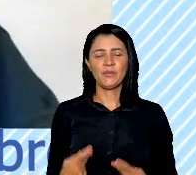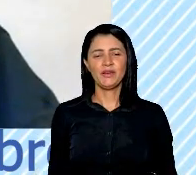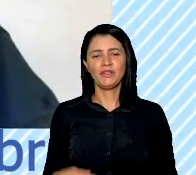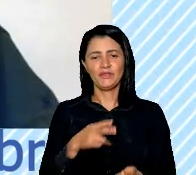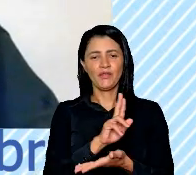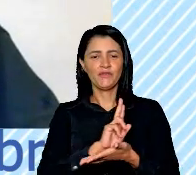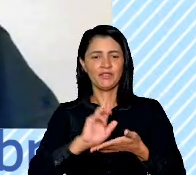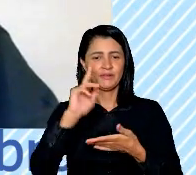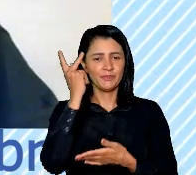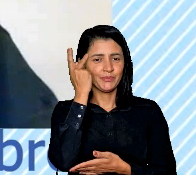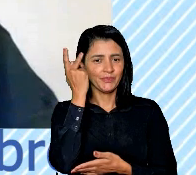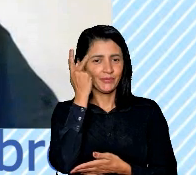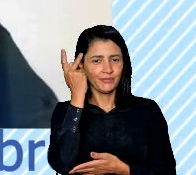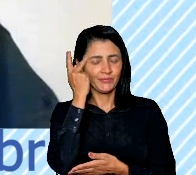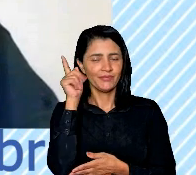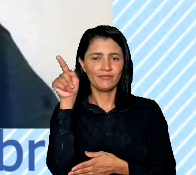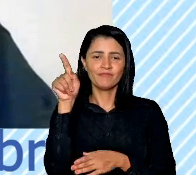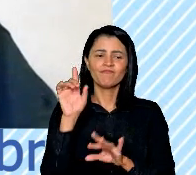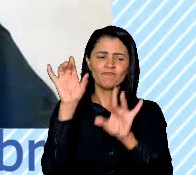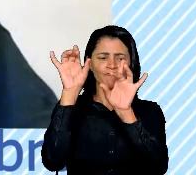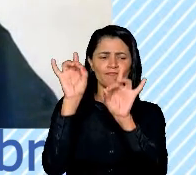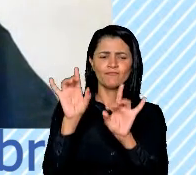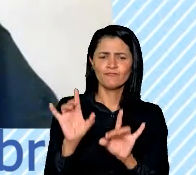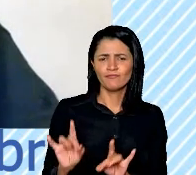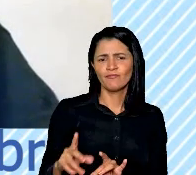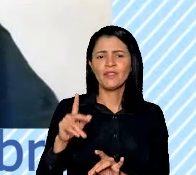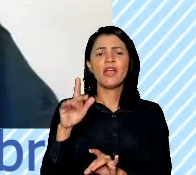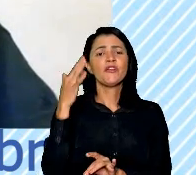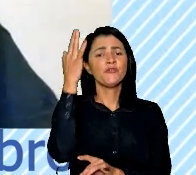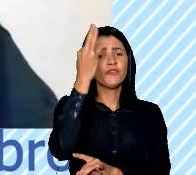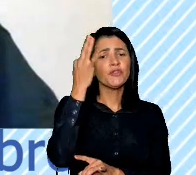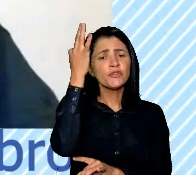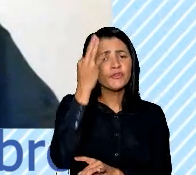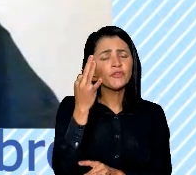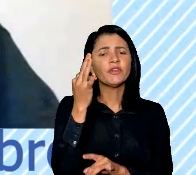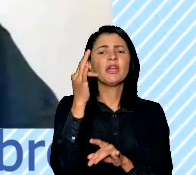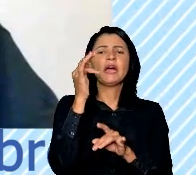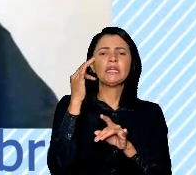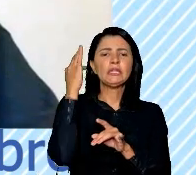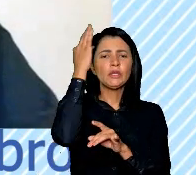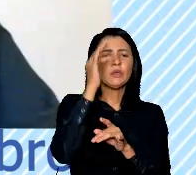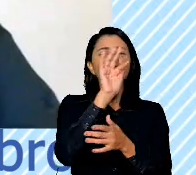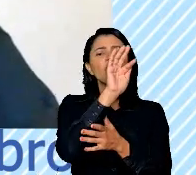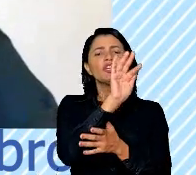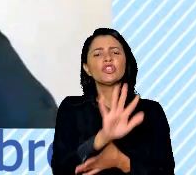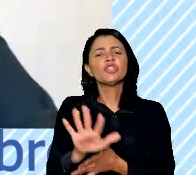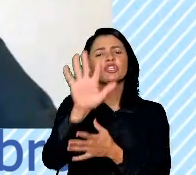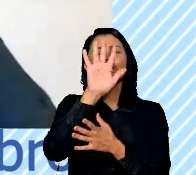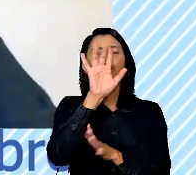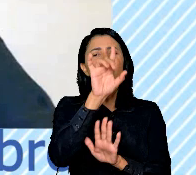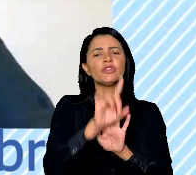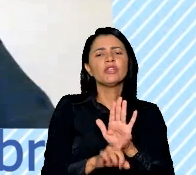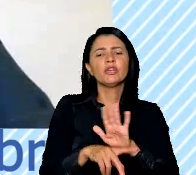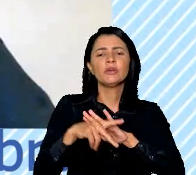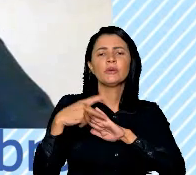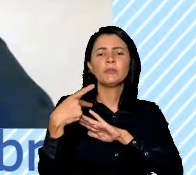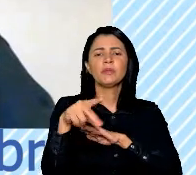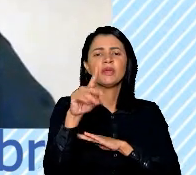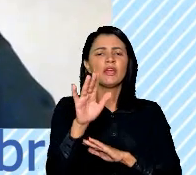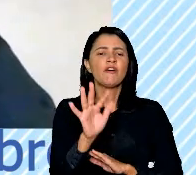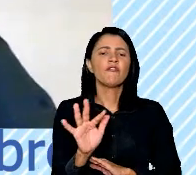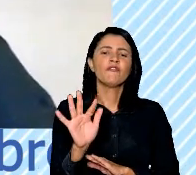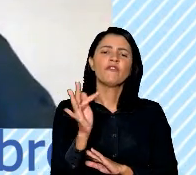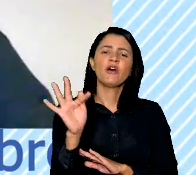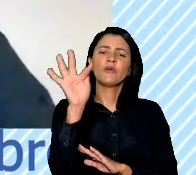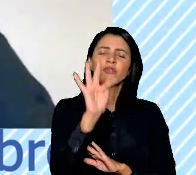de São Paulo, com especialização em filosofia e teoria geral do direito pela Faculdade de Direito